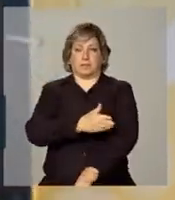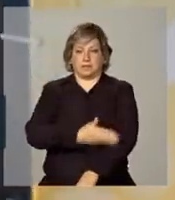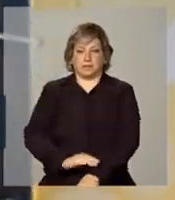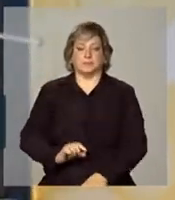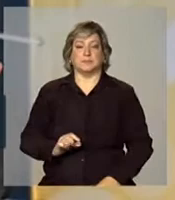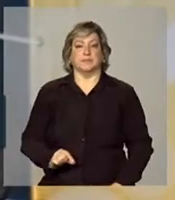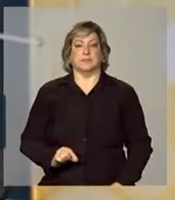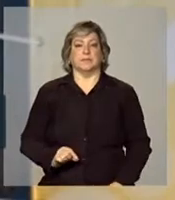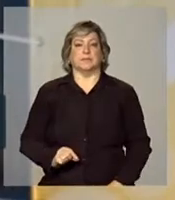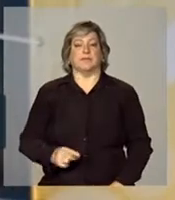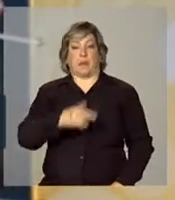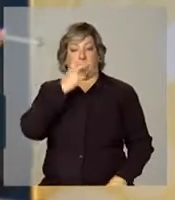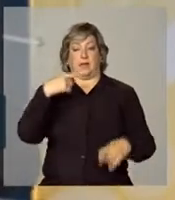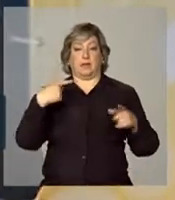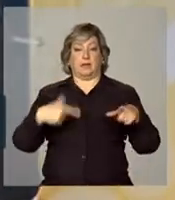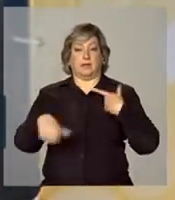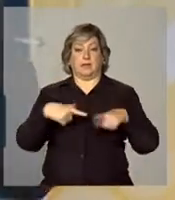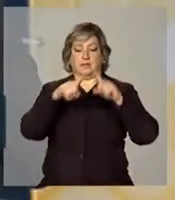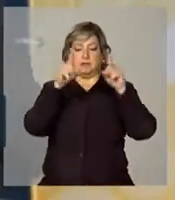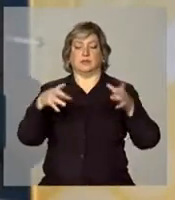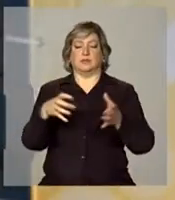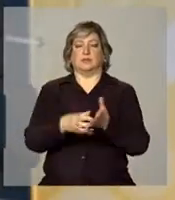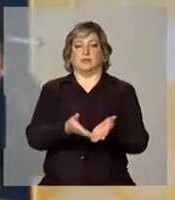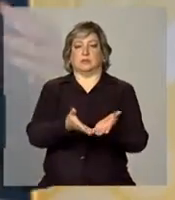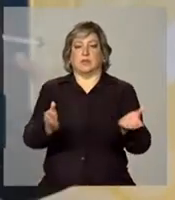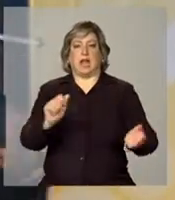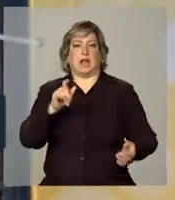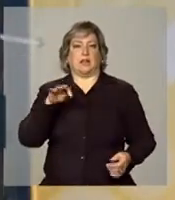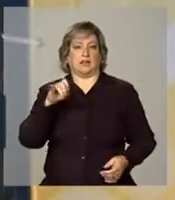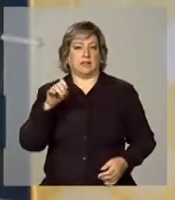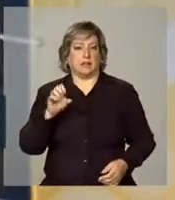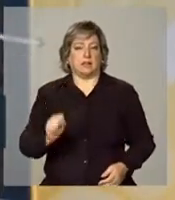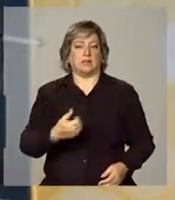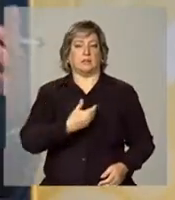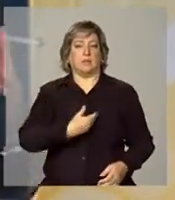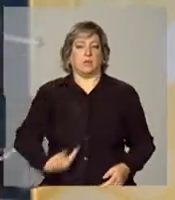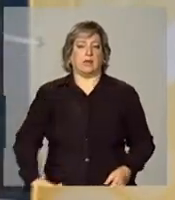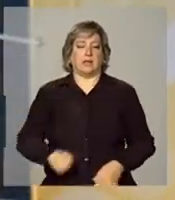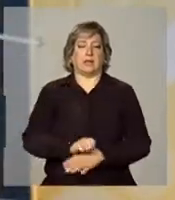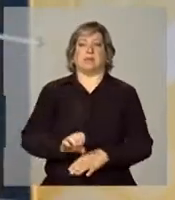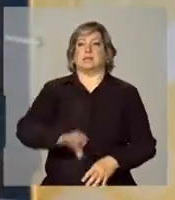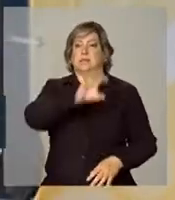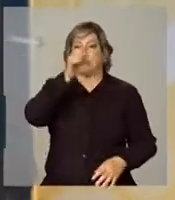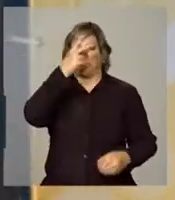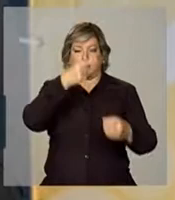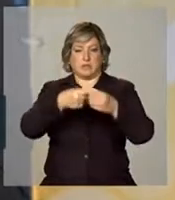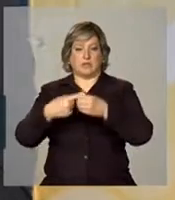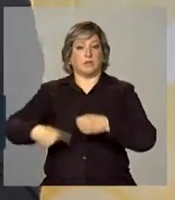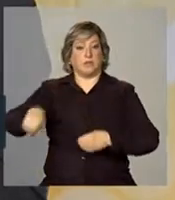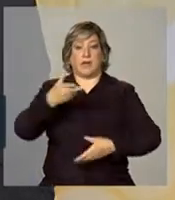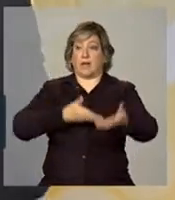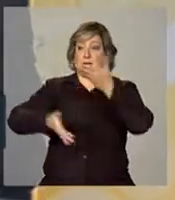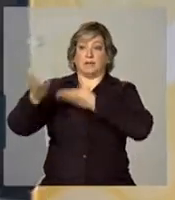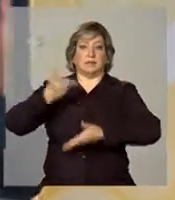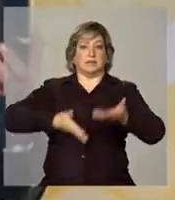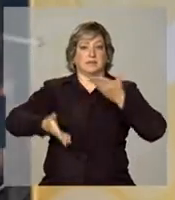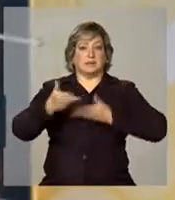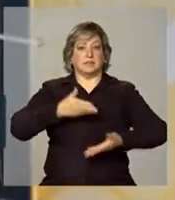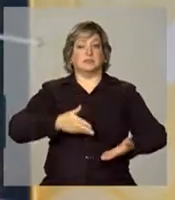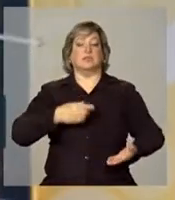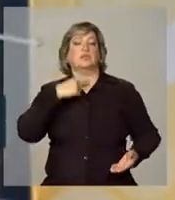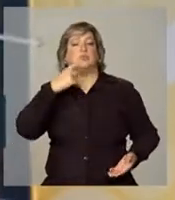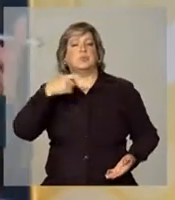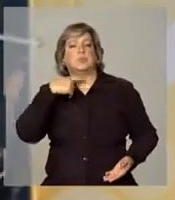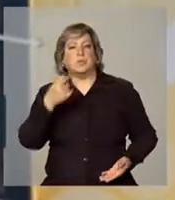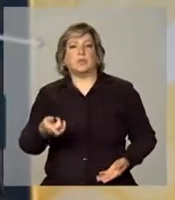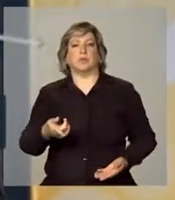qual servidores, agentes públicos dos estados e municípios, entre si, eles podem compartilhar boas práticas, podem tirar